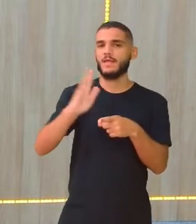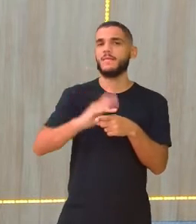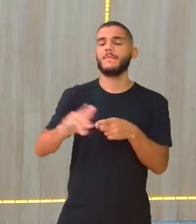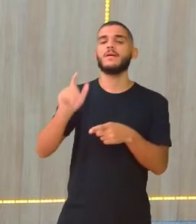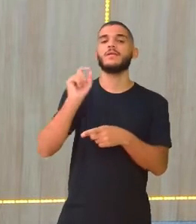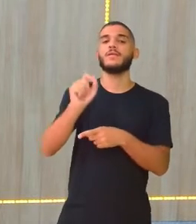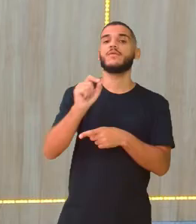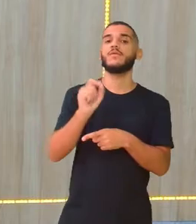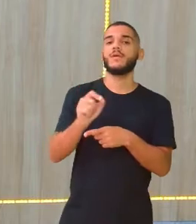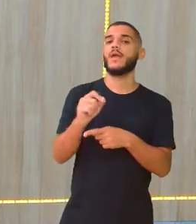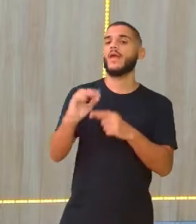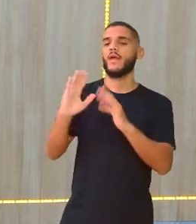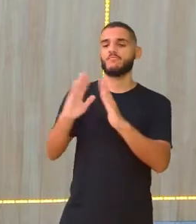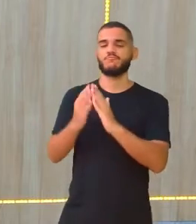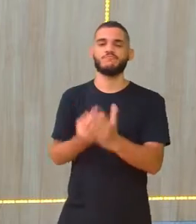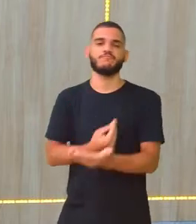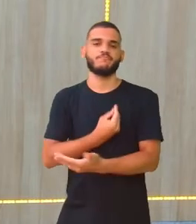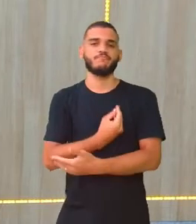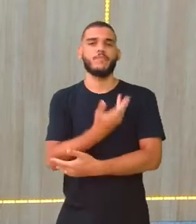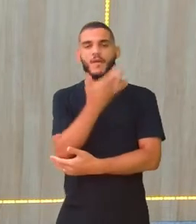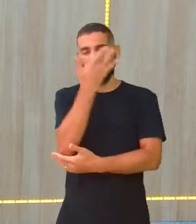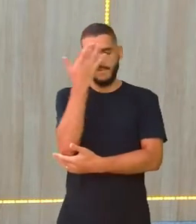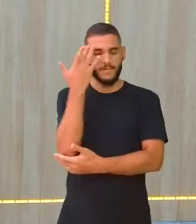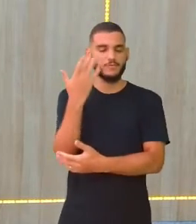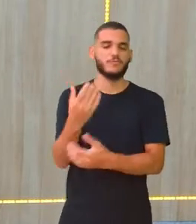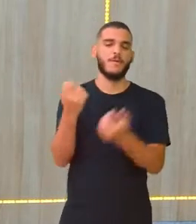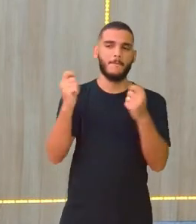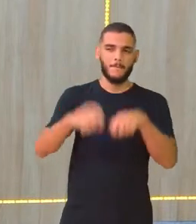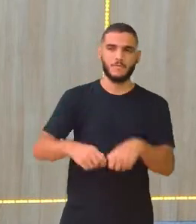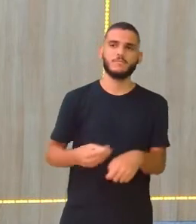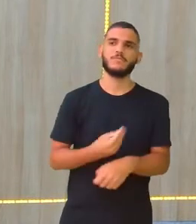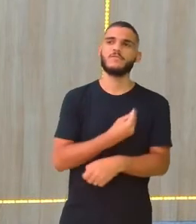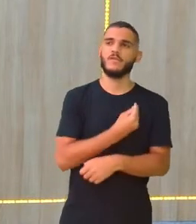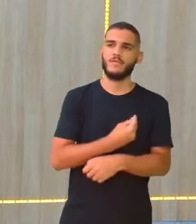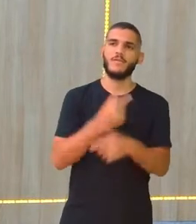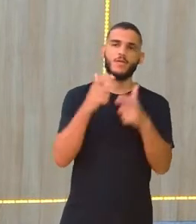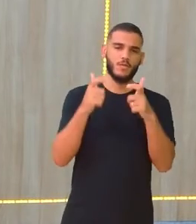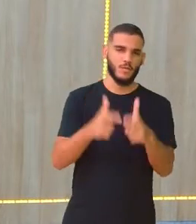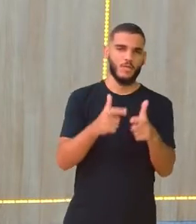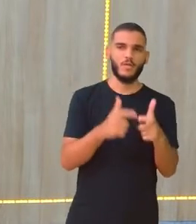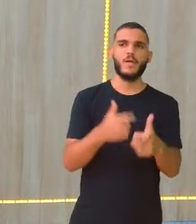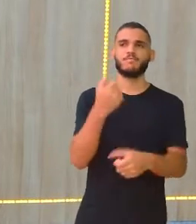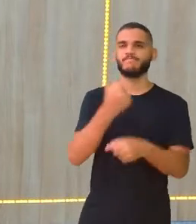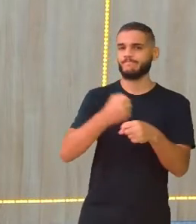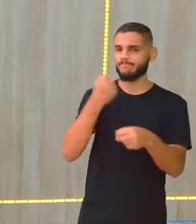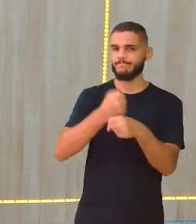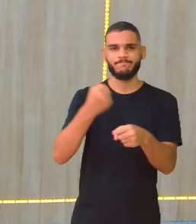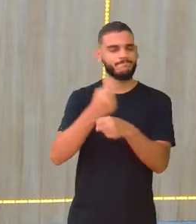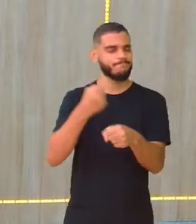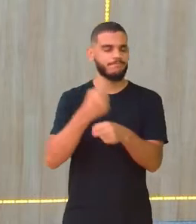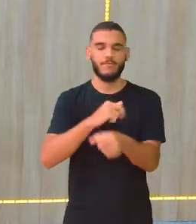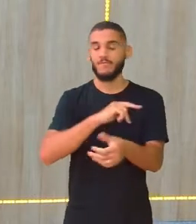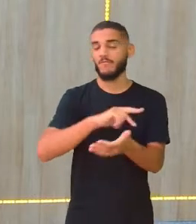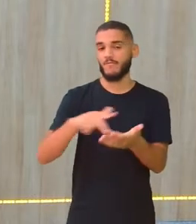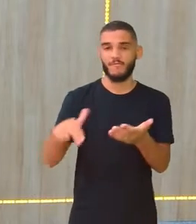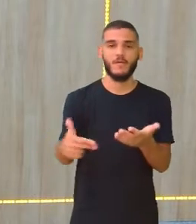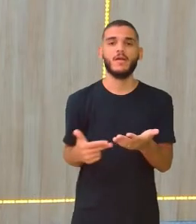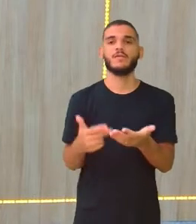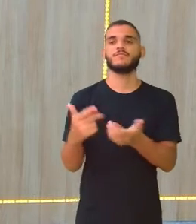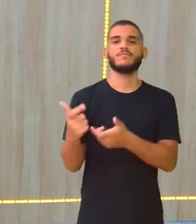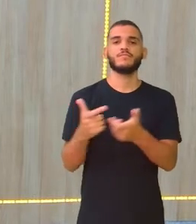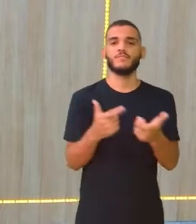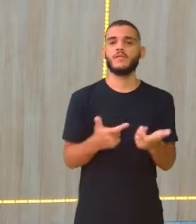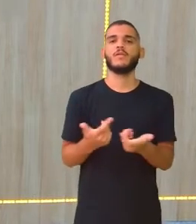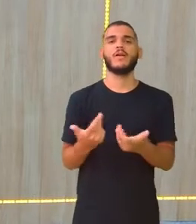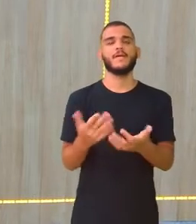habitacional crescer junto, para que as pessoas possam morar e habitar em algum lugar. Então você chega naquele ambiente natural, verde,